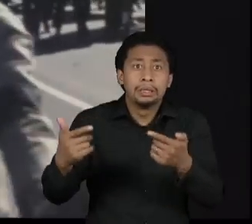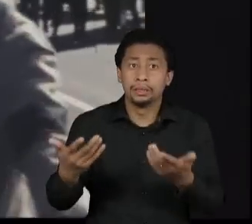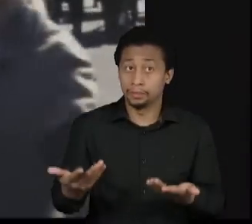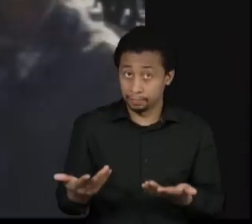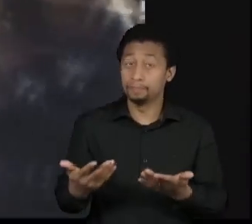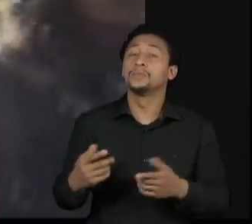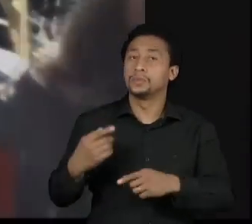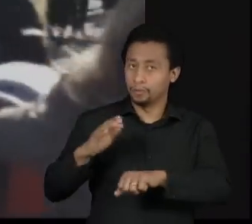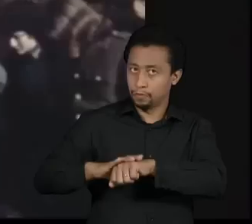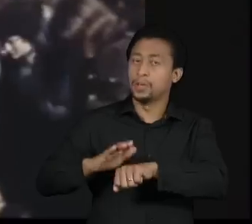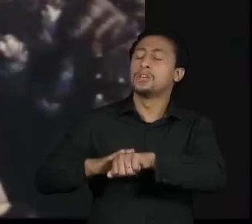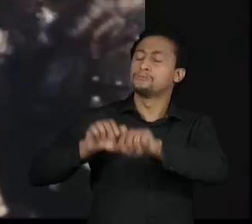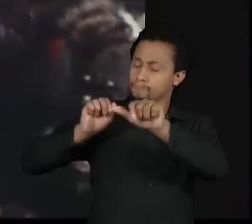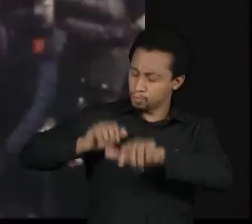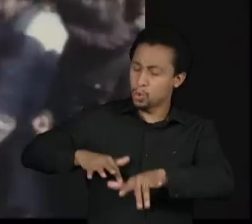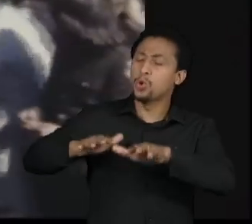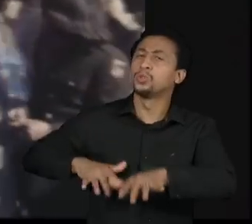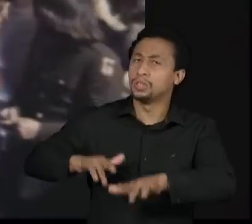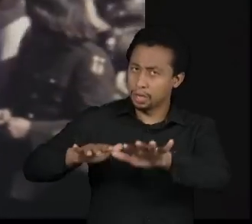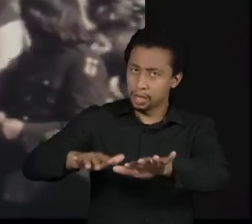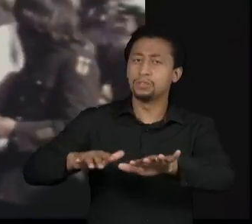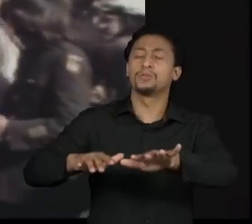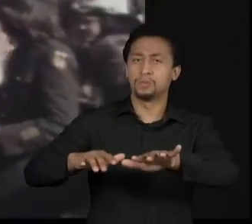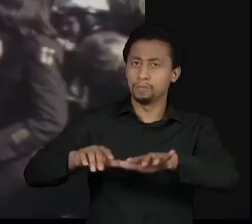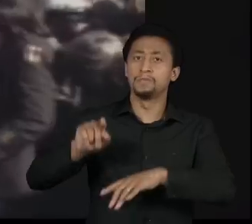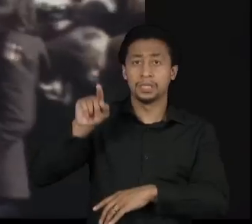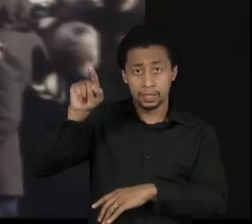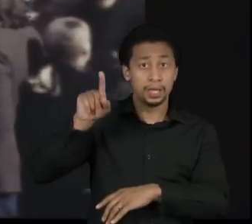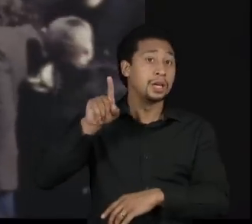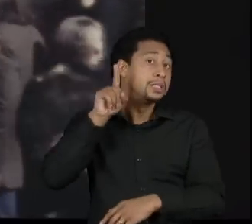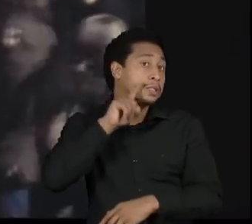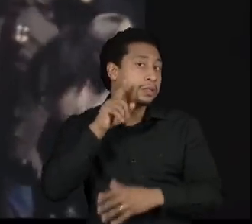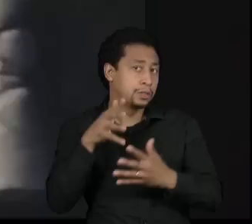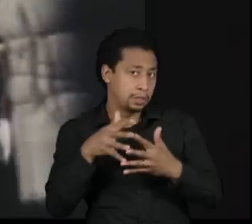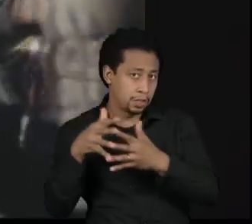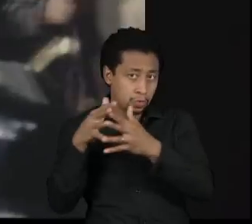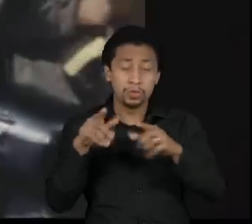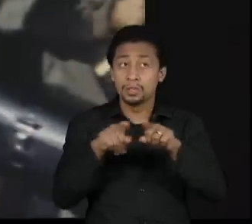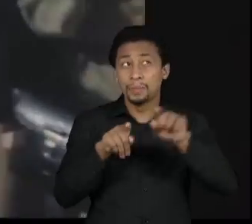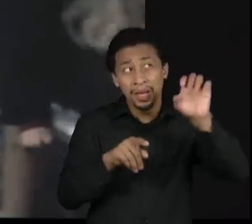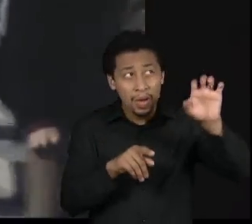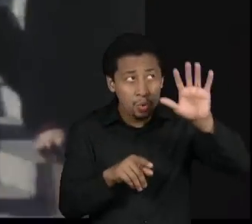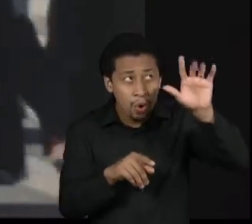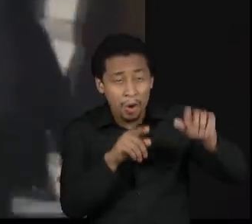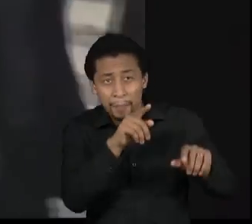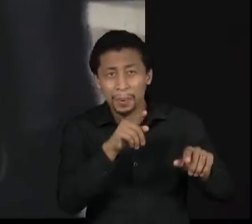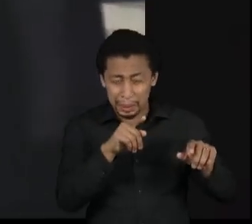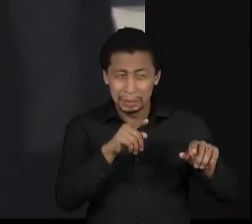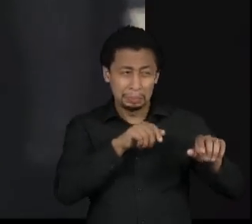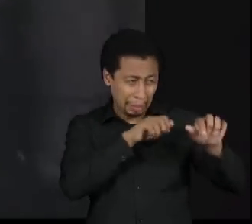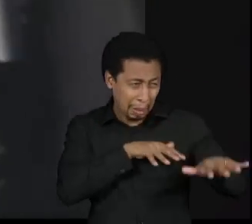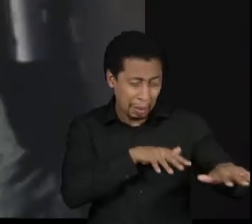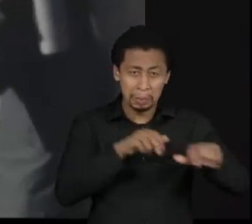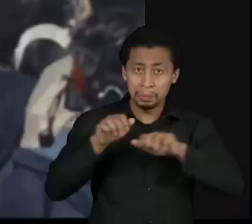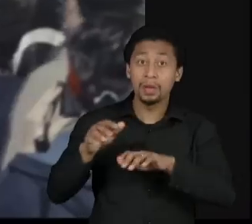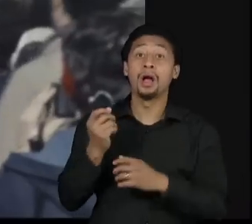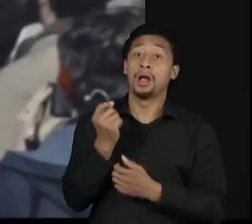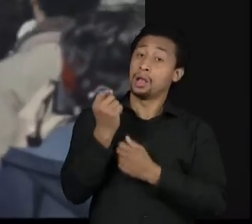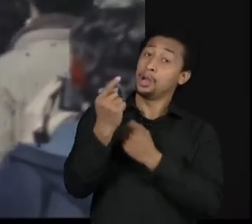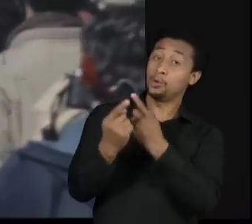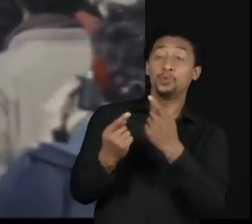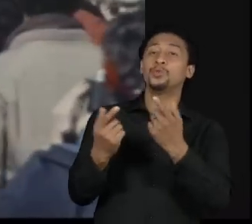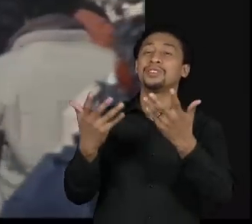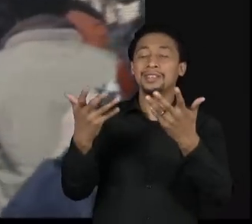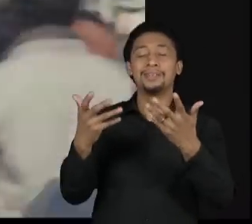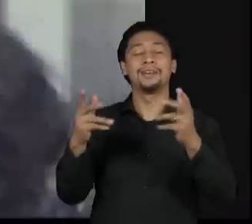Movimentos de protesto logo eclodiram nos Estados Unidos e na Europa. Enquanto alguns pregavam a paz, o amor e mudanças